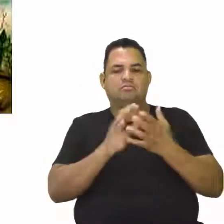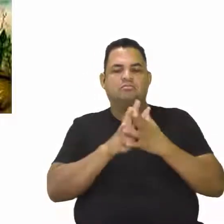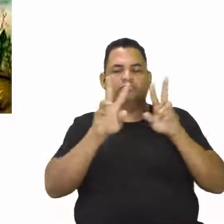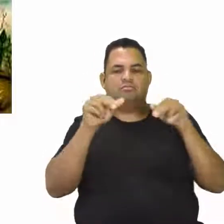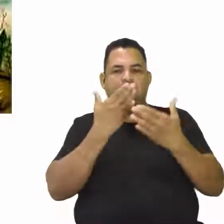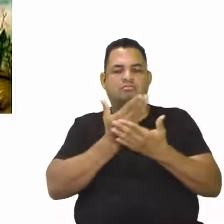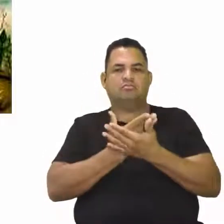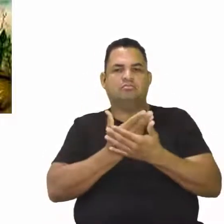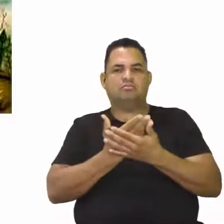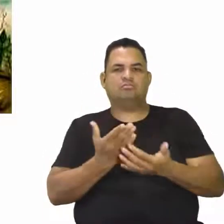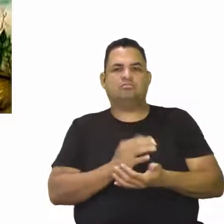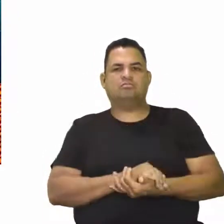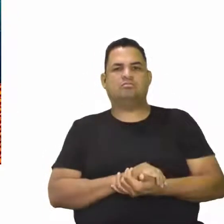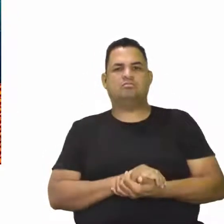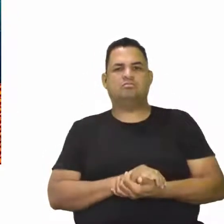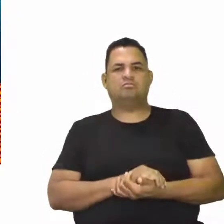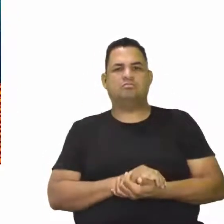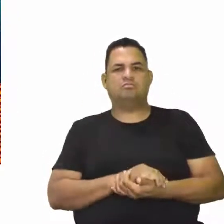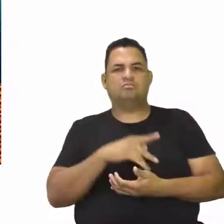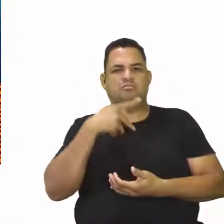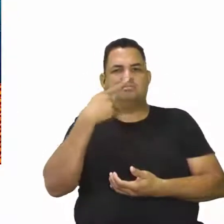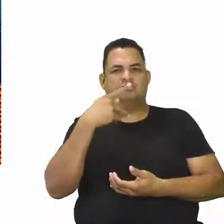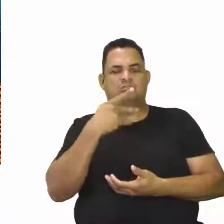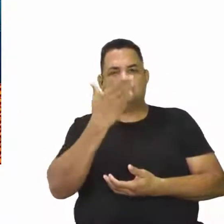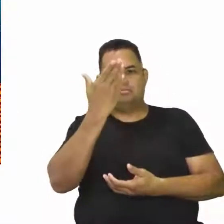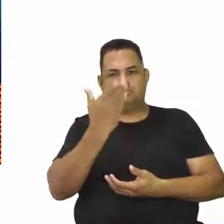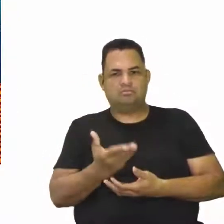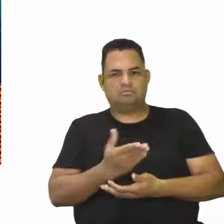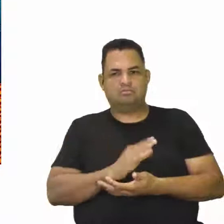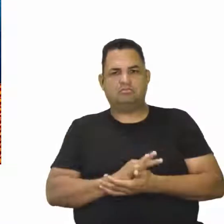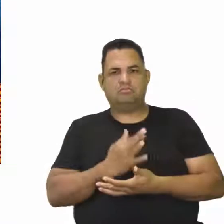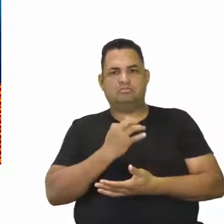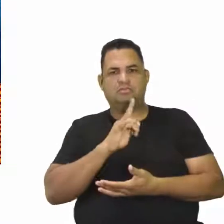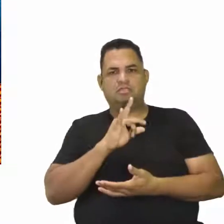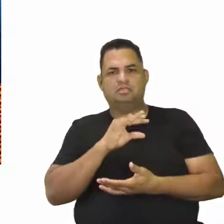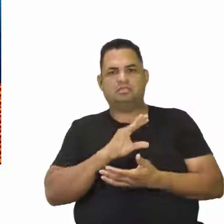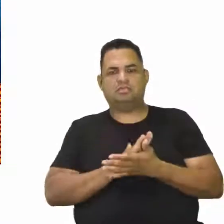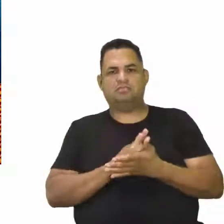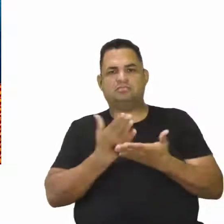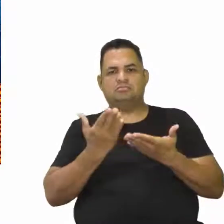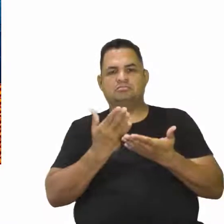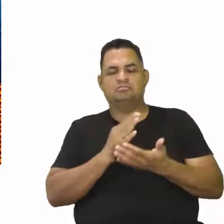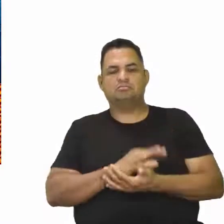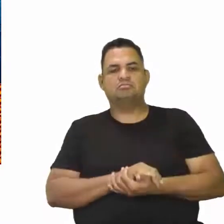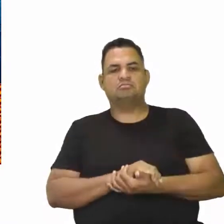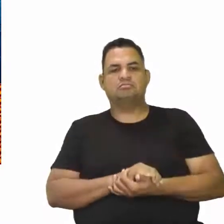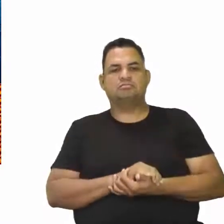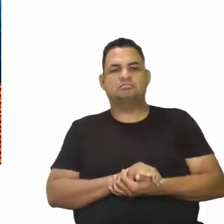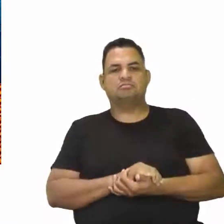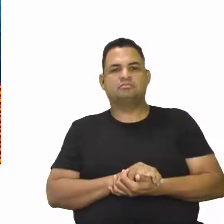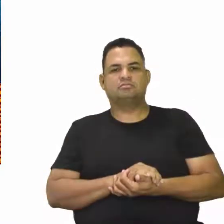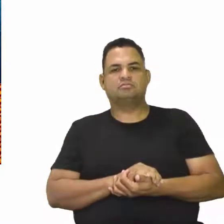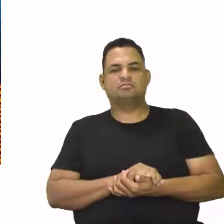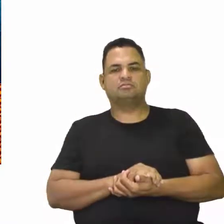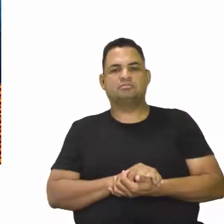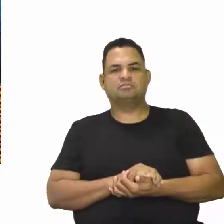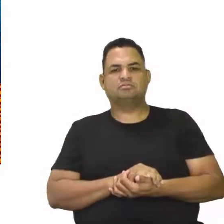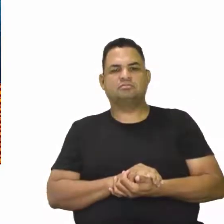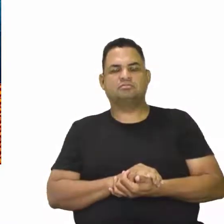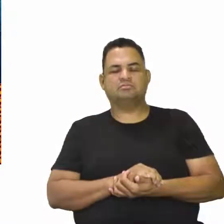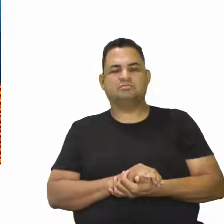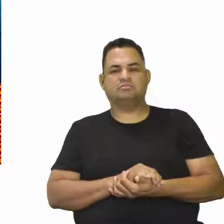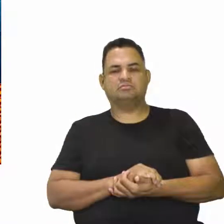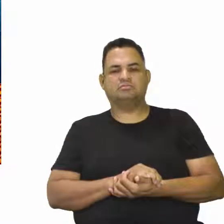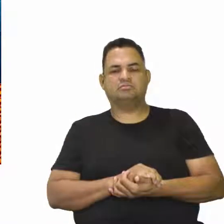da nossa aula de hoje. Isso mesmo. Falamos bastante aqui sobre a Frida. Que se deixasse, você falava muito mais. É verdade,